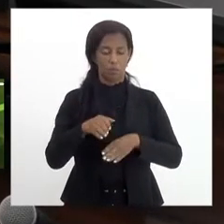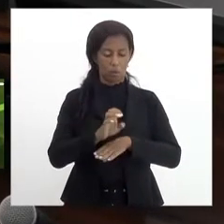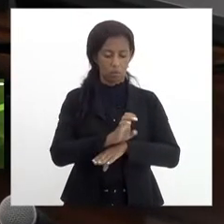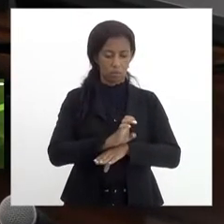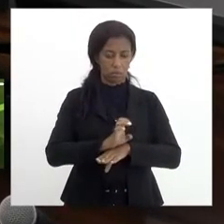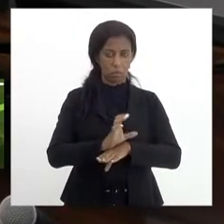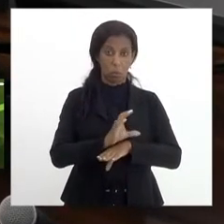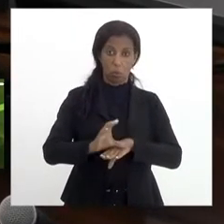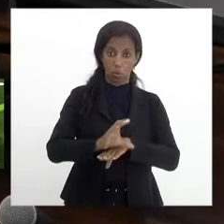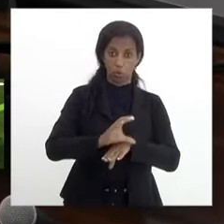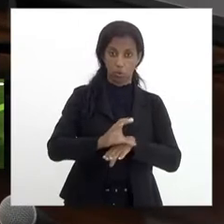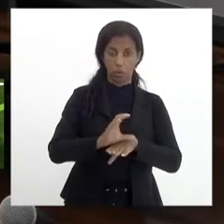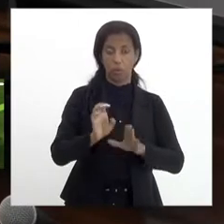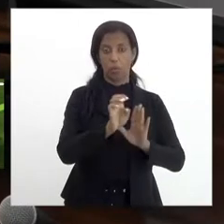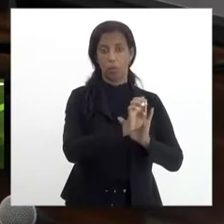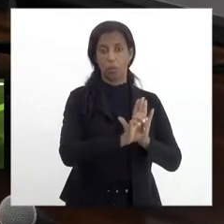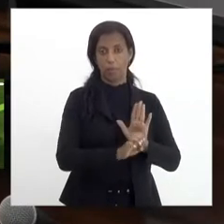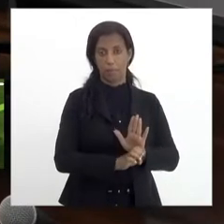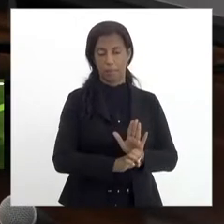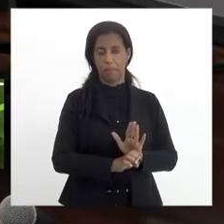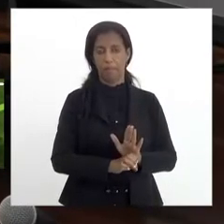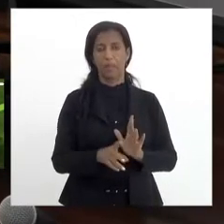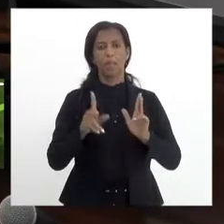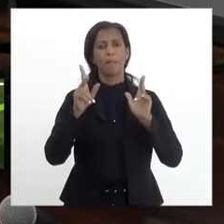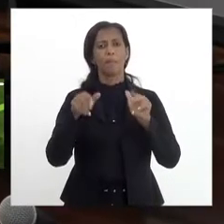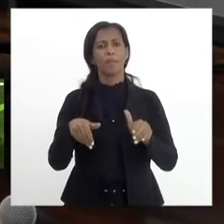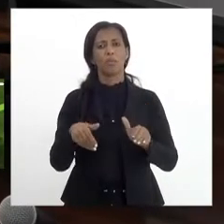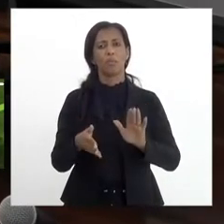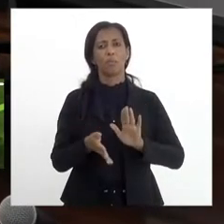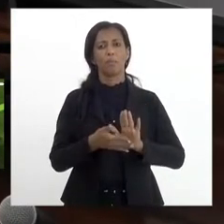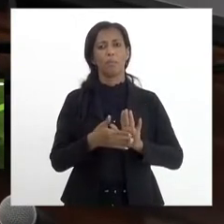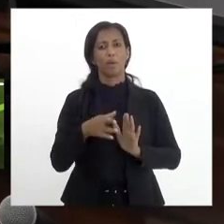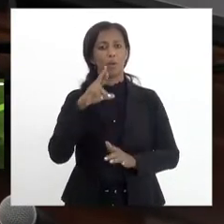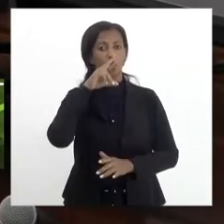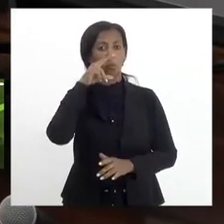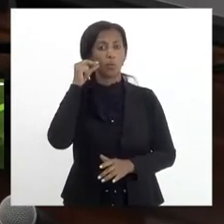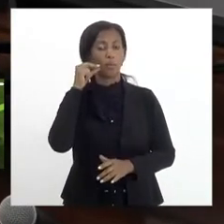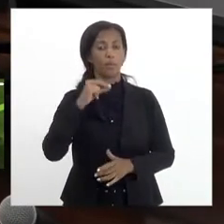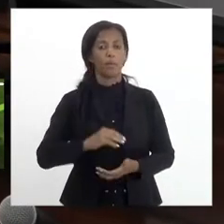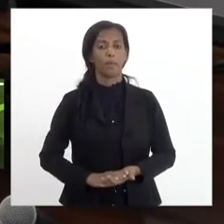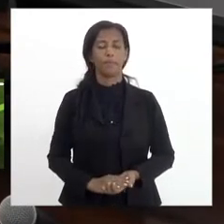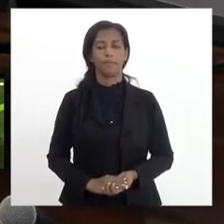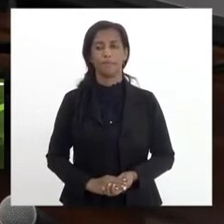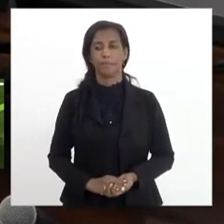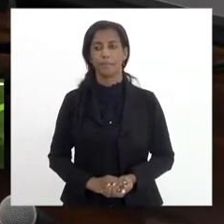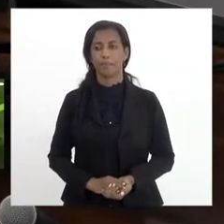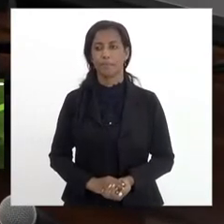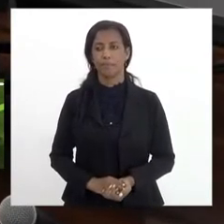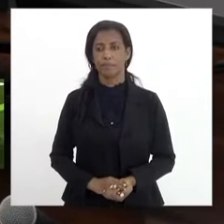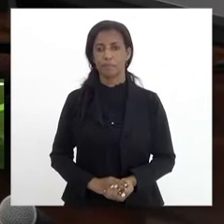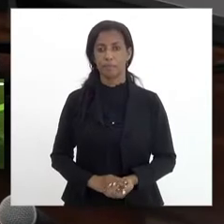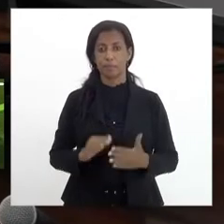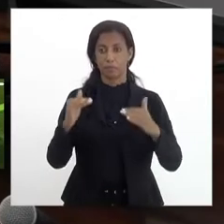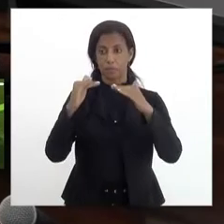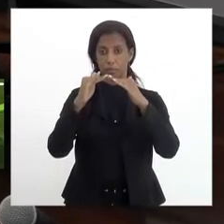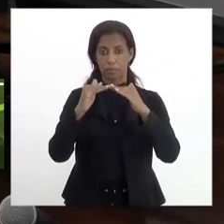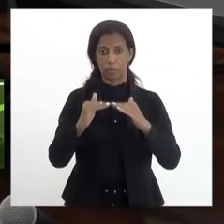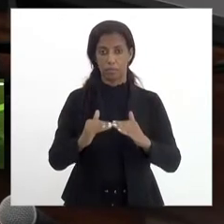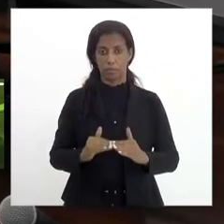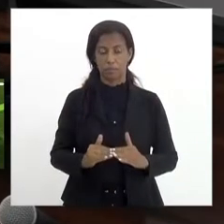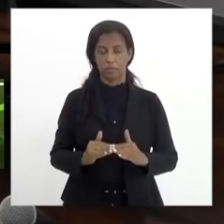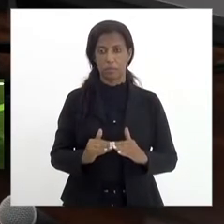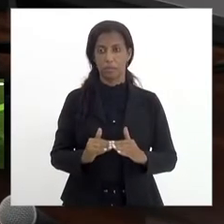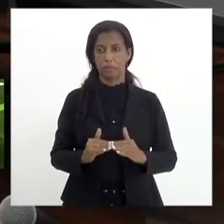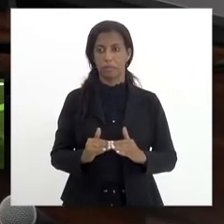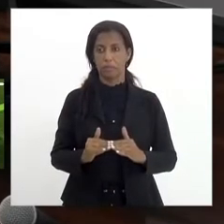emendas, da mesma forma que parecia do deputado Rosenberg, mas ele retira o prazo. Se todos concordarem, coloque em